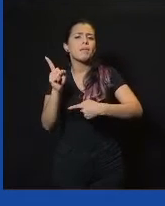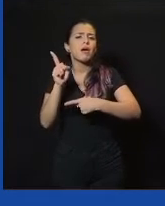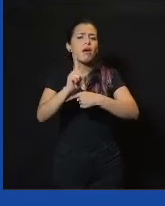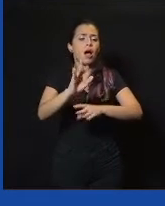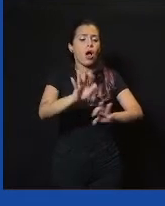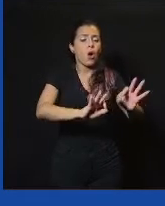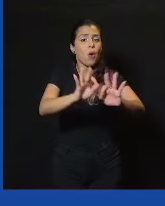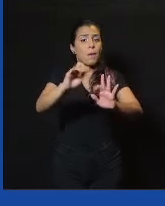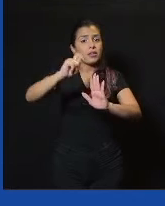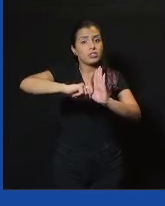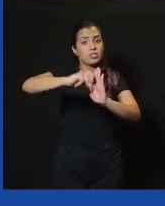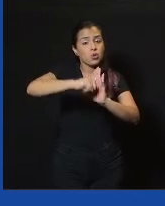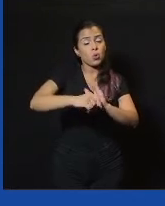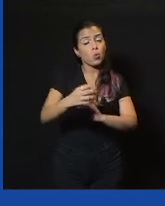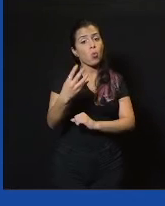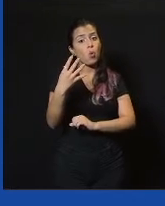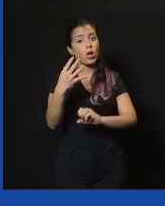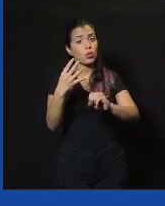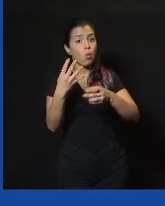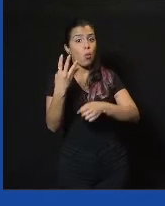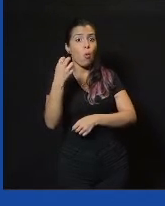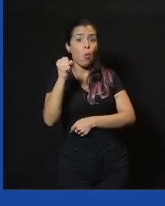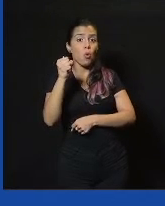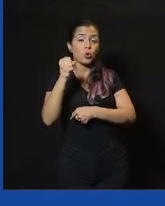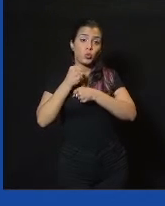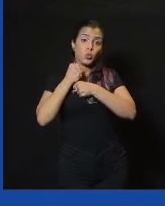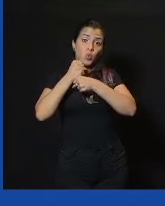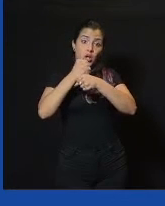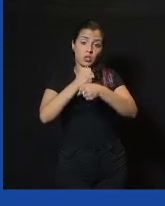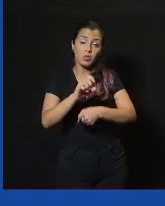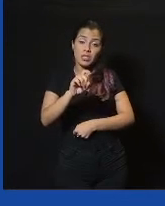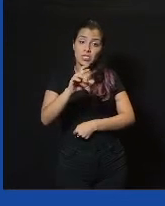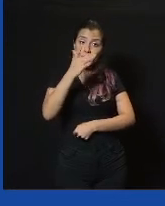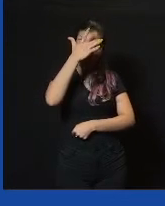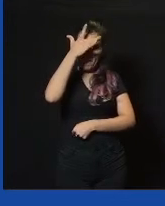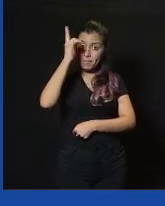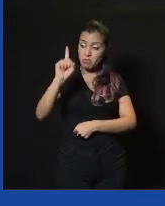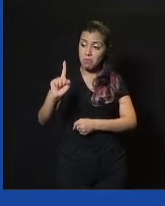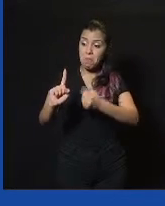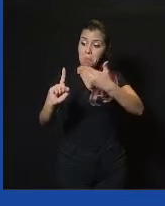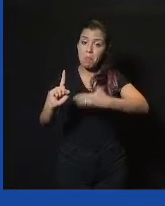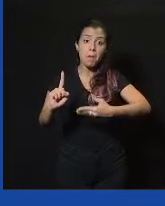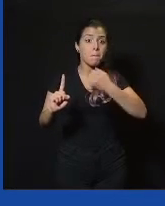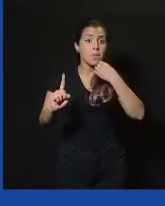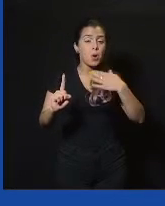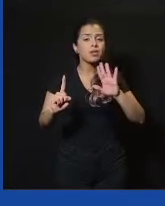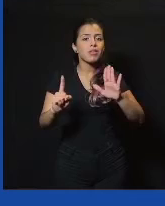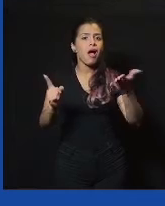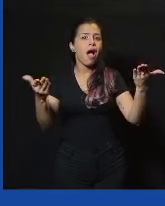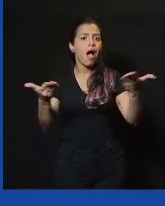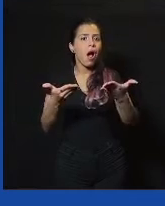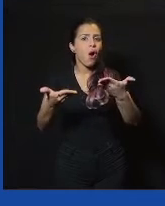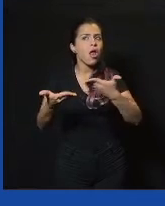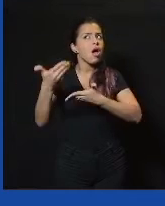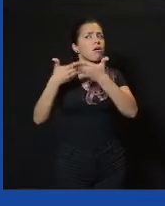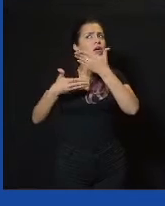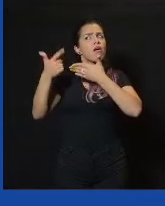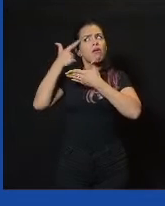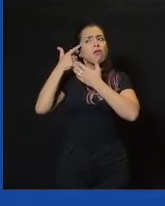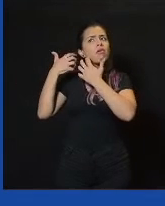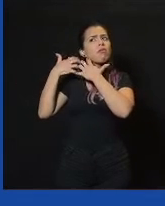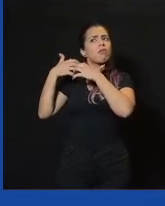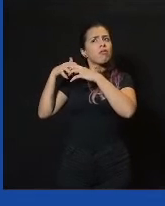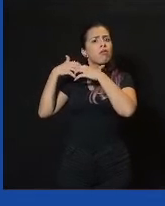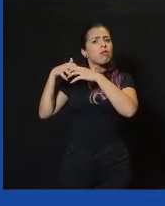durante 4 ou 8 anos, se ele for um gestor legal. Então, a gente começa a inverter essa perspectiva e não mais ser pautado ou se